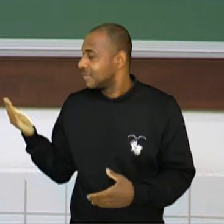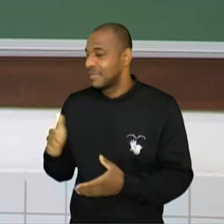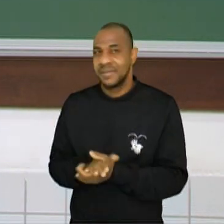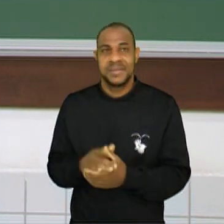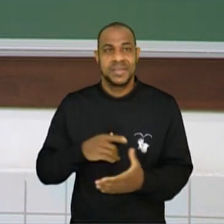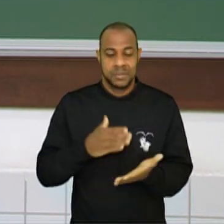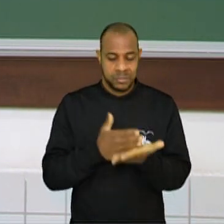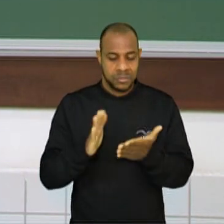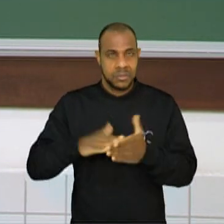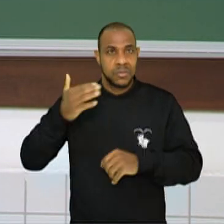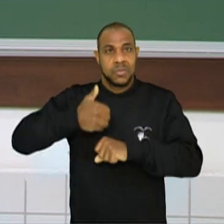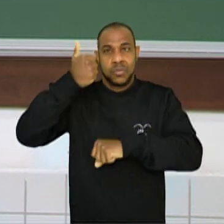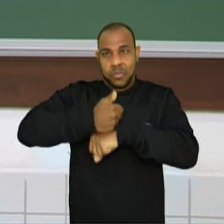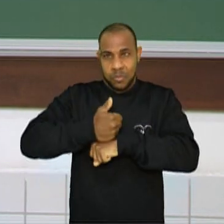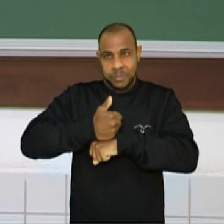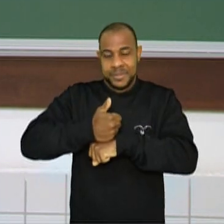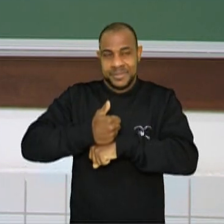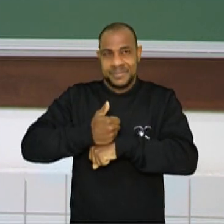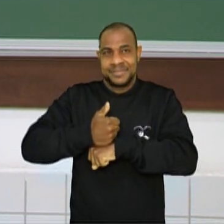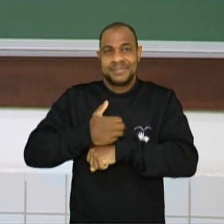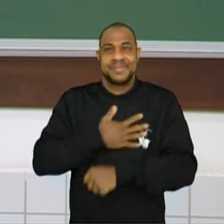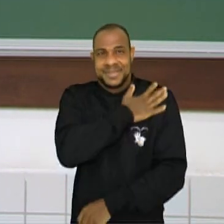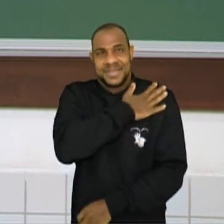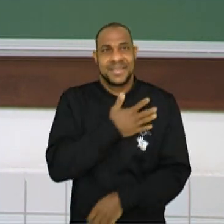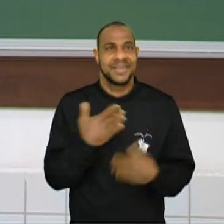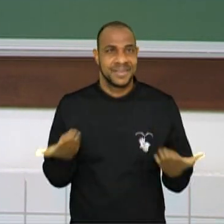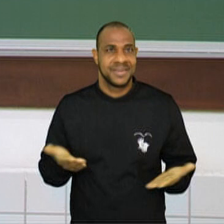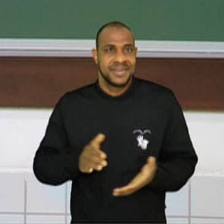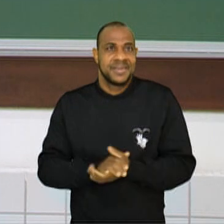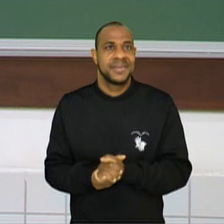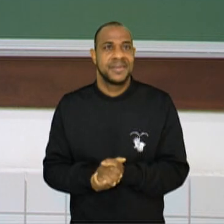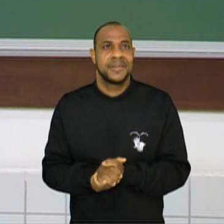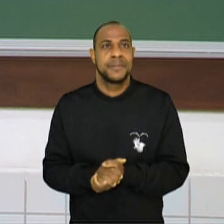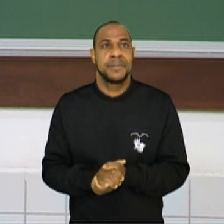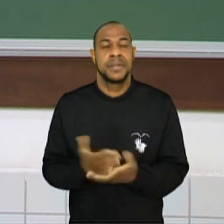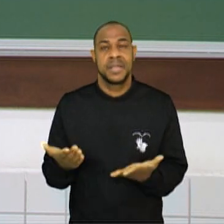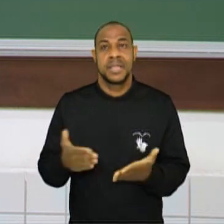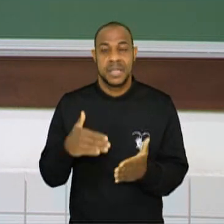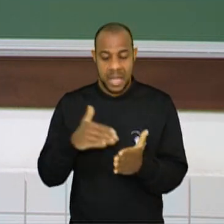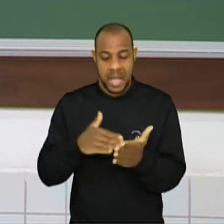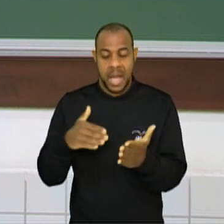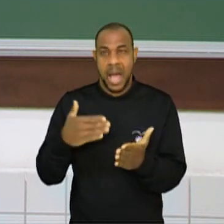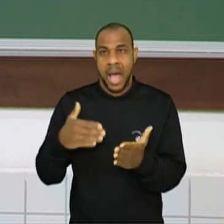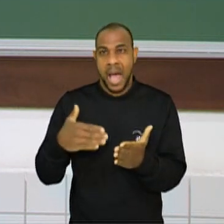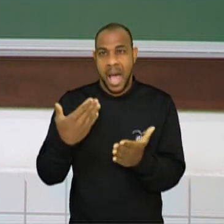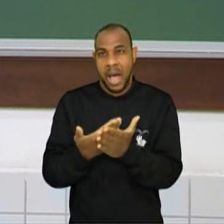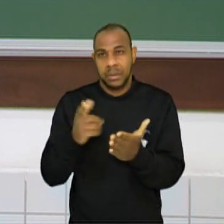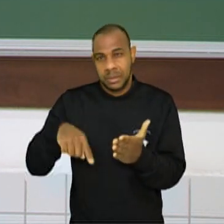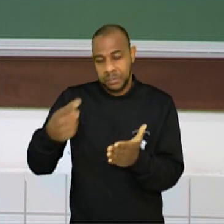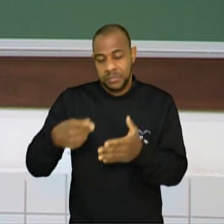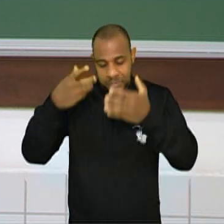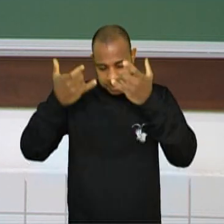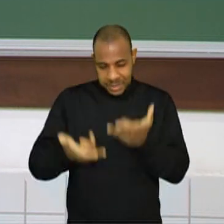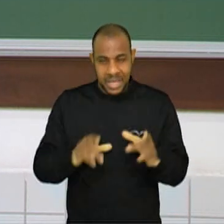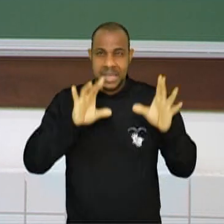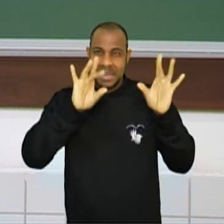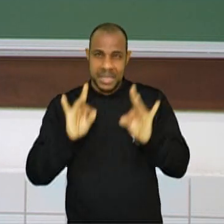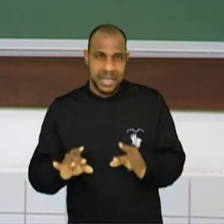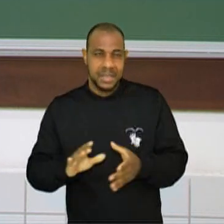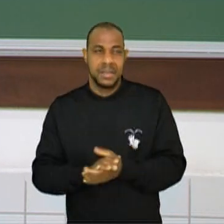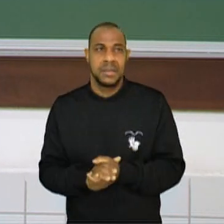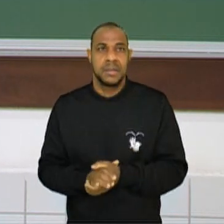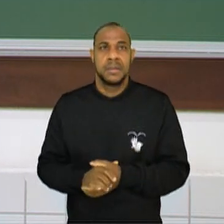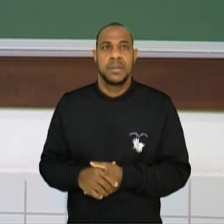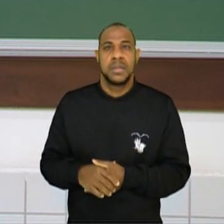golpe militar, e os governos militares é o que vamos analisar aí nas próximas aulas, ok? Não perca então,